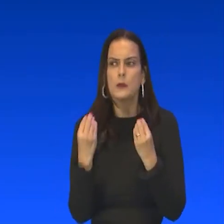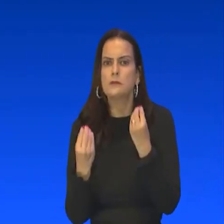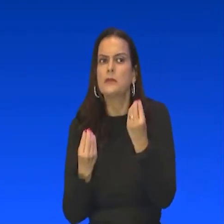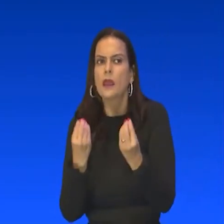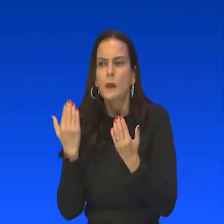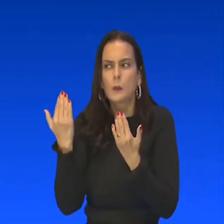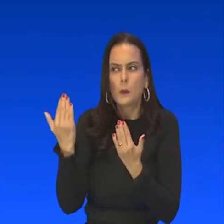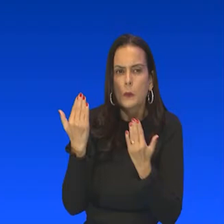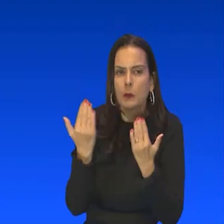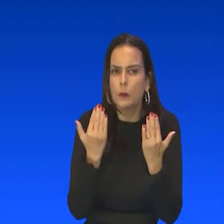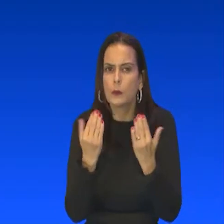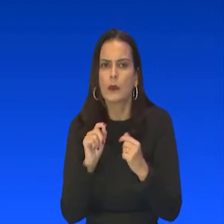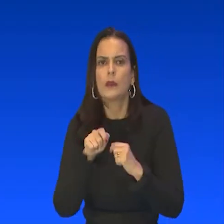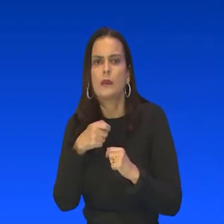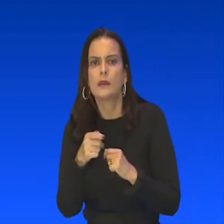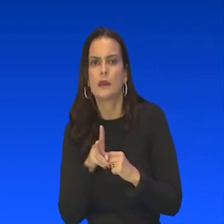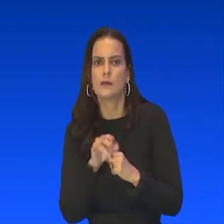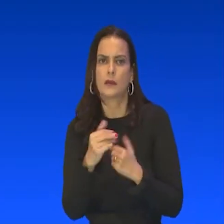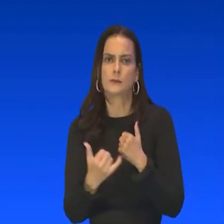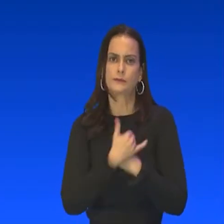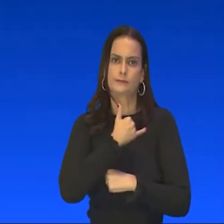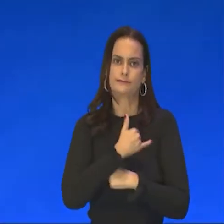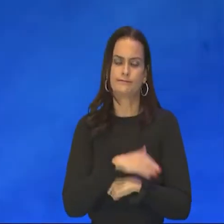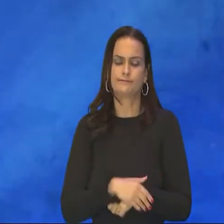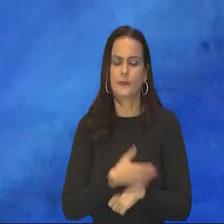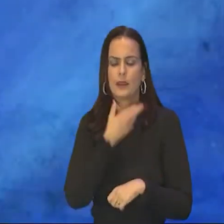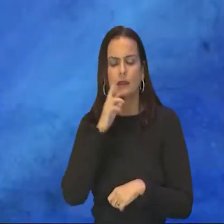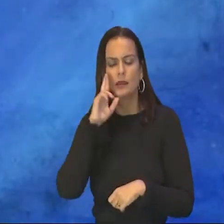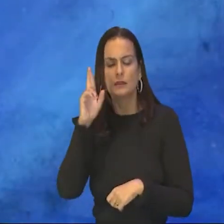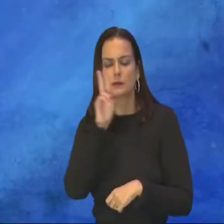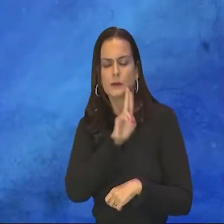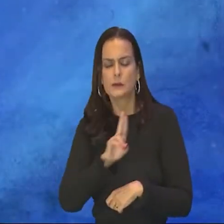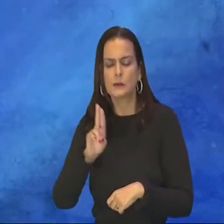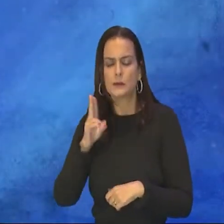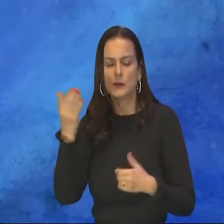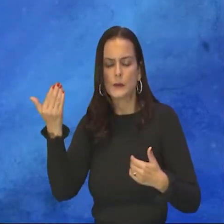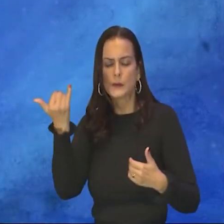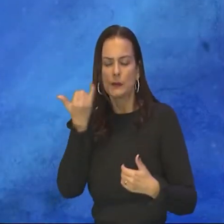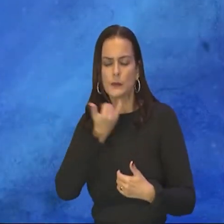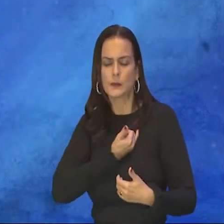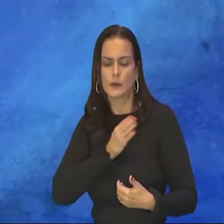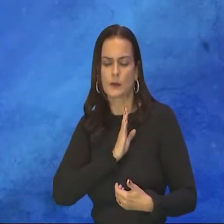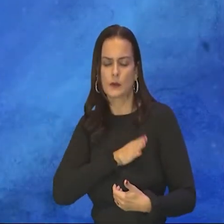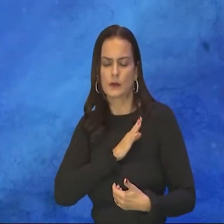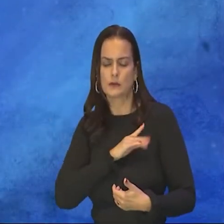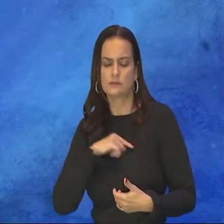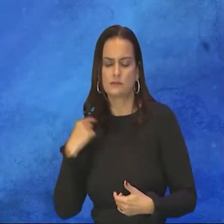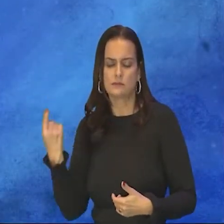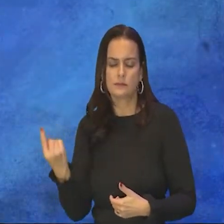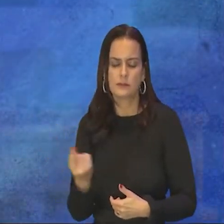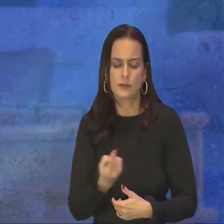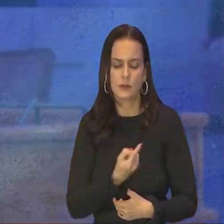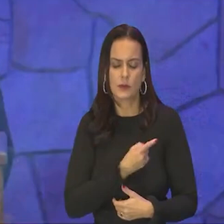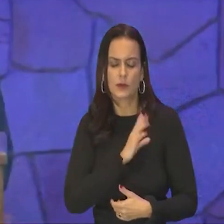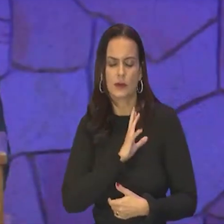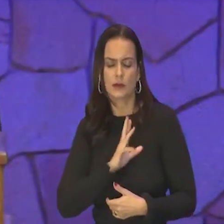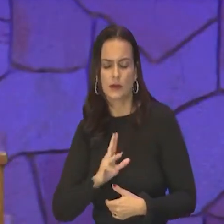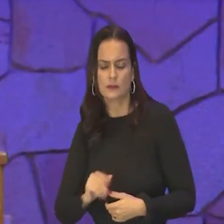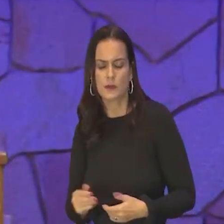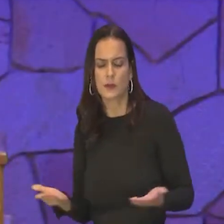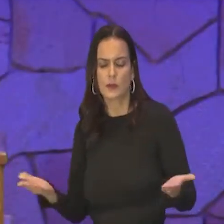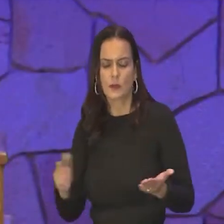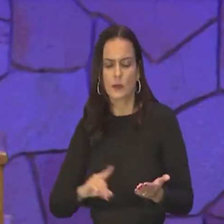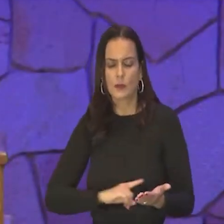que estava para fazer isto. Senhor, aplique a Tua palavra em nosso coração. Nós Te adoramos neste